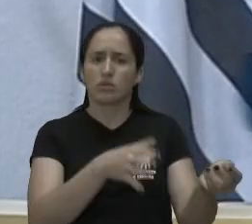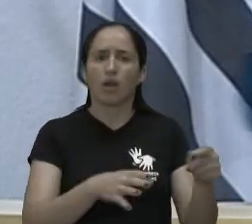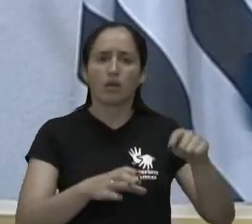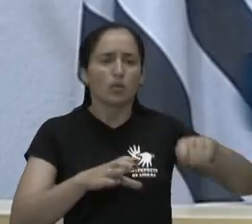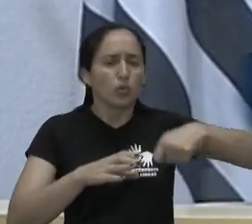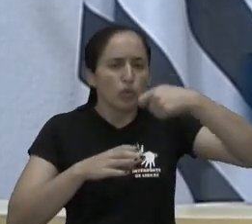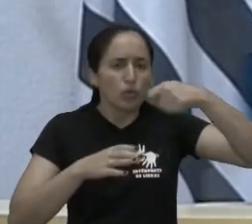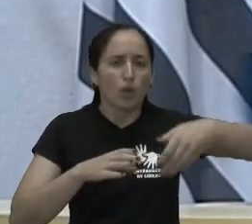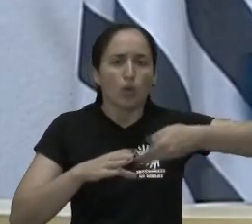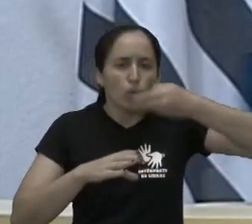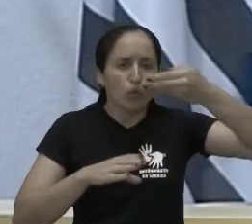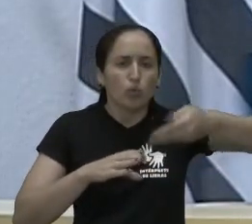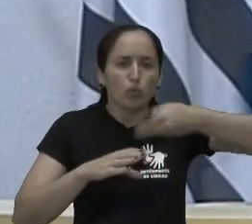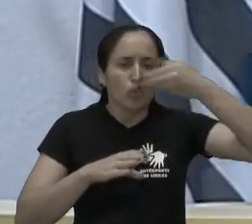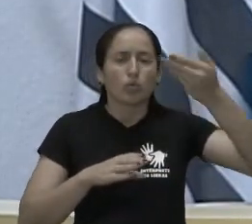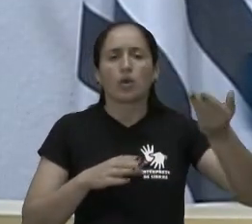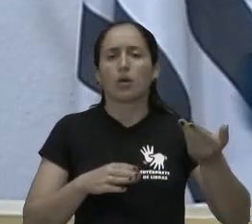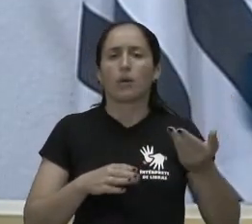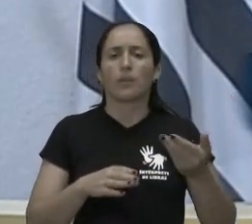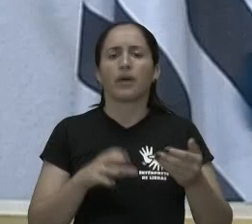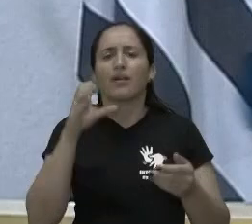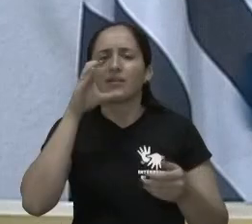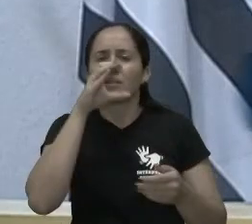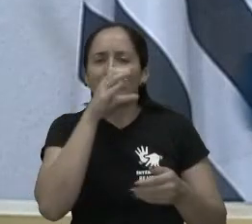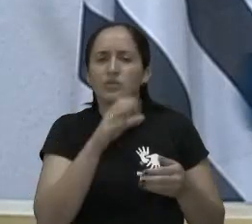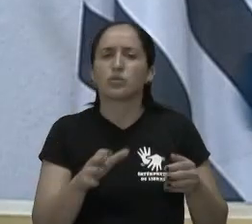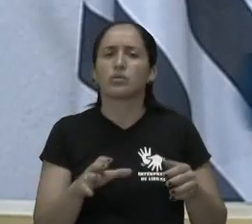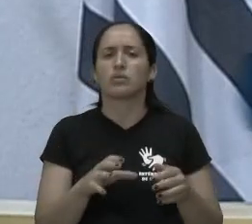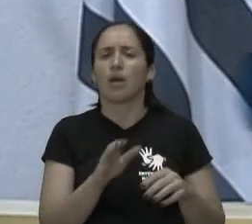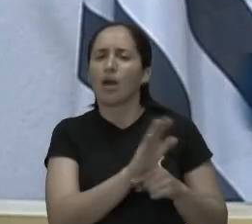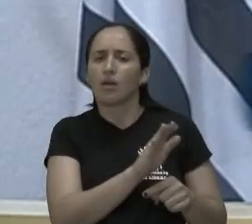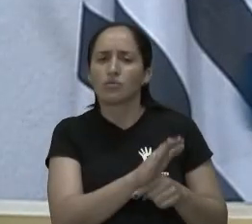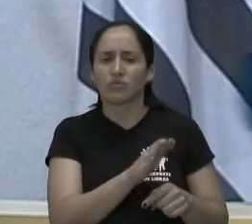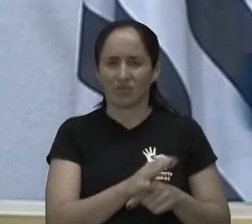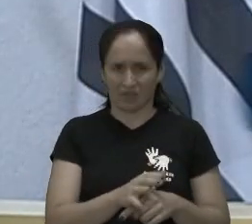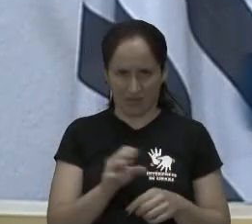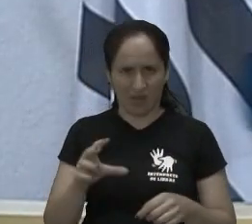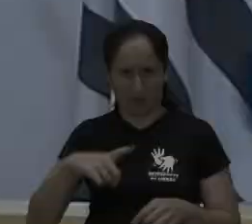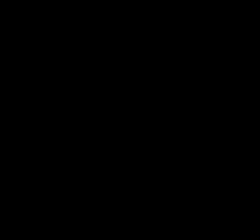para esses caras que vêm de outras cidades para cá. Você acha que esses caras vão querer ir embora? Vão nada.